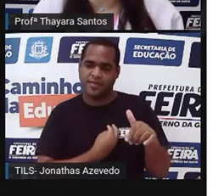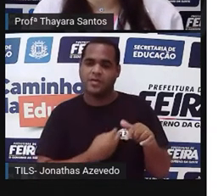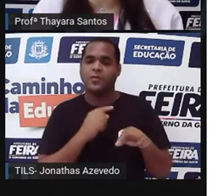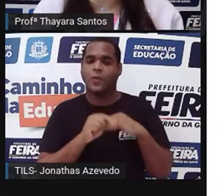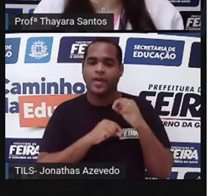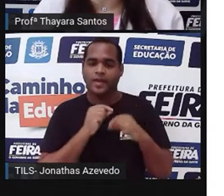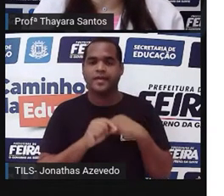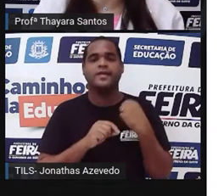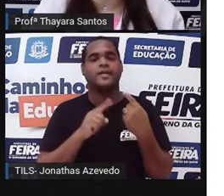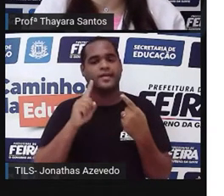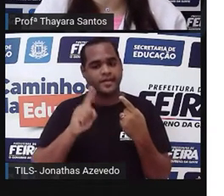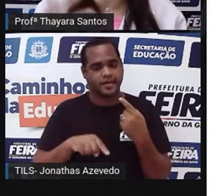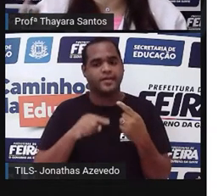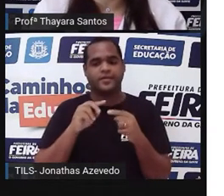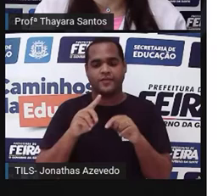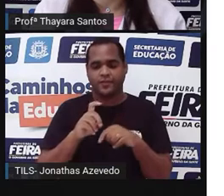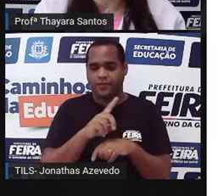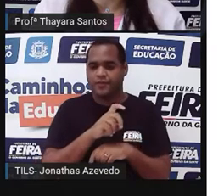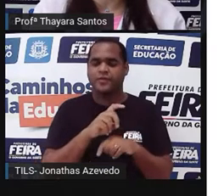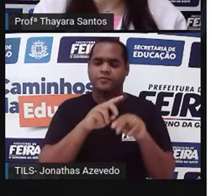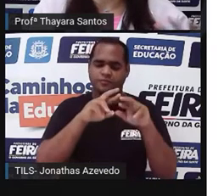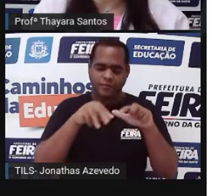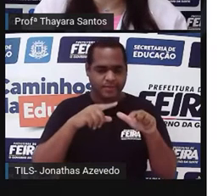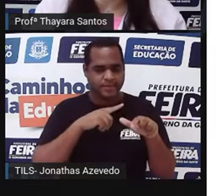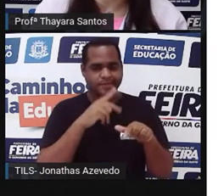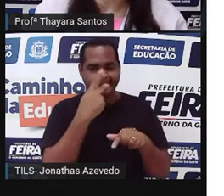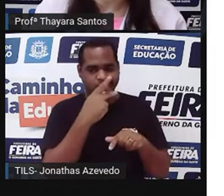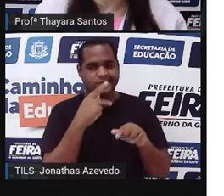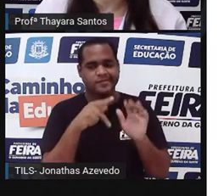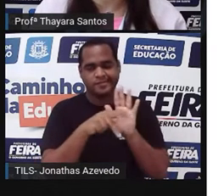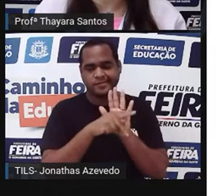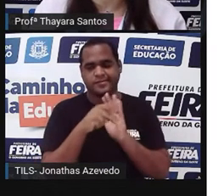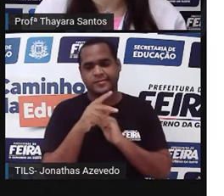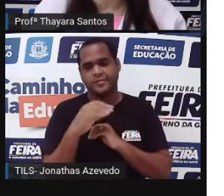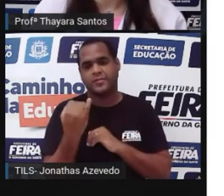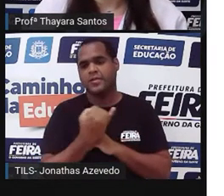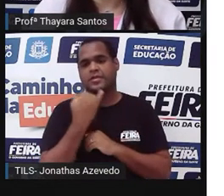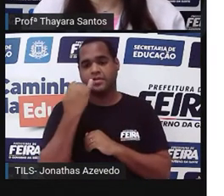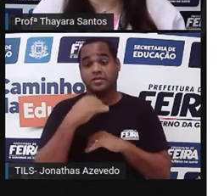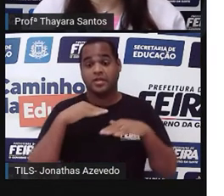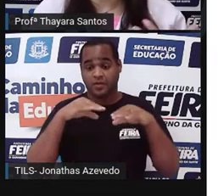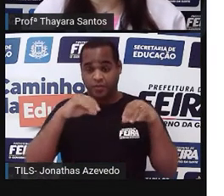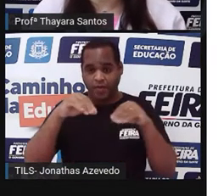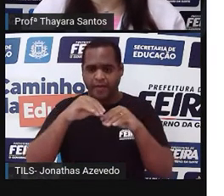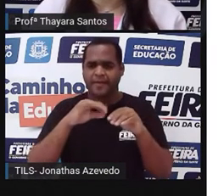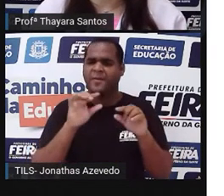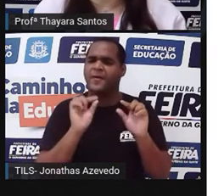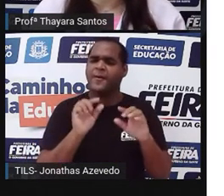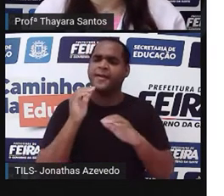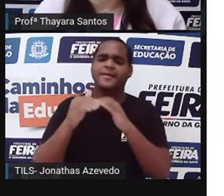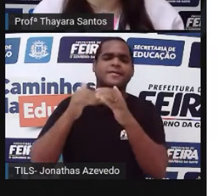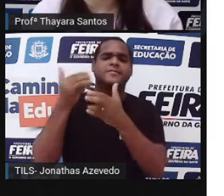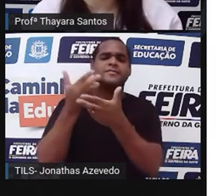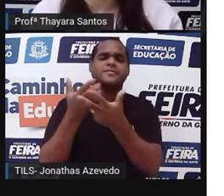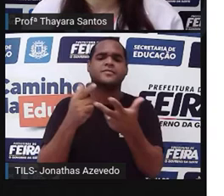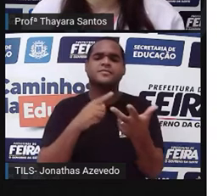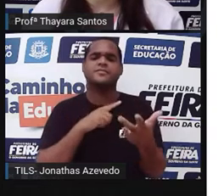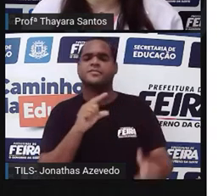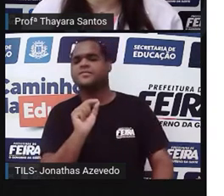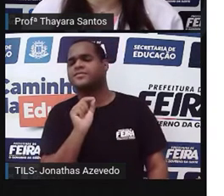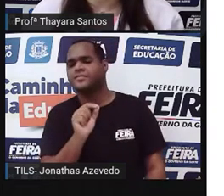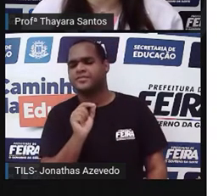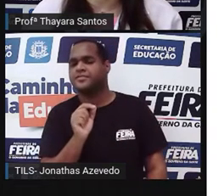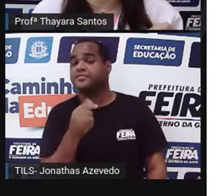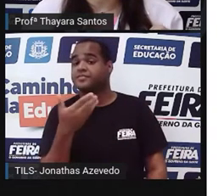bactérias e os fungos, que estão presentes no próprio organismo e também estão presentes ali no solo. E o que é esse processo de decomposição?